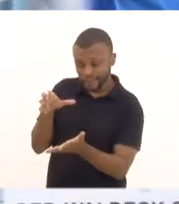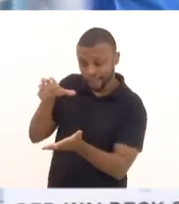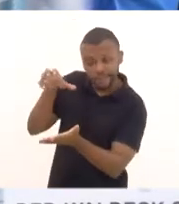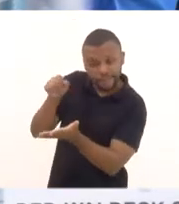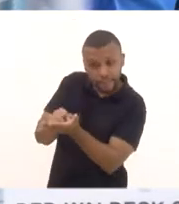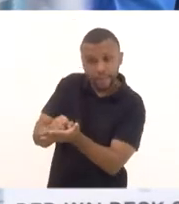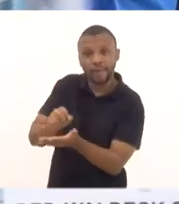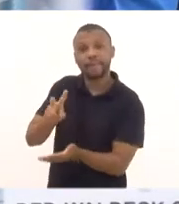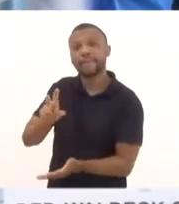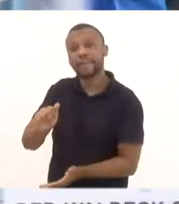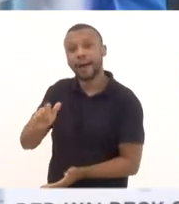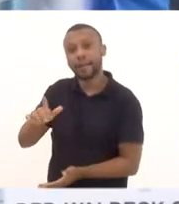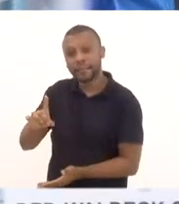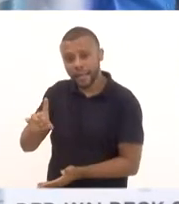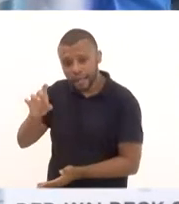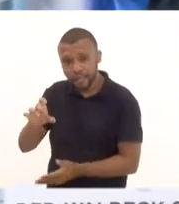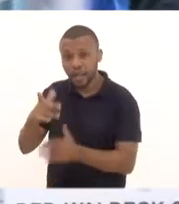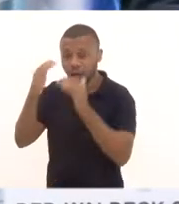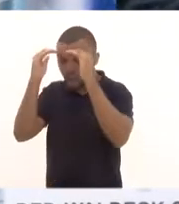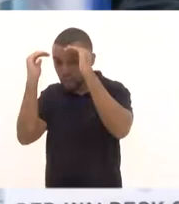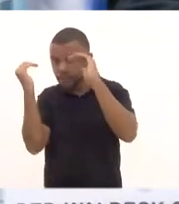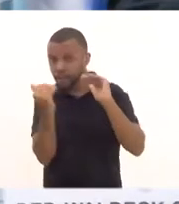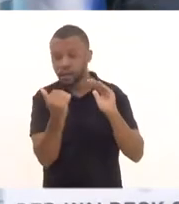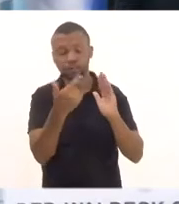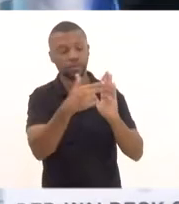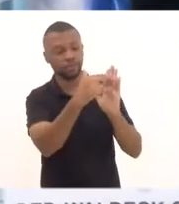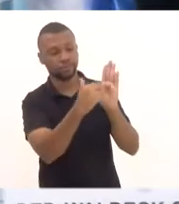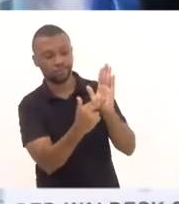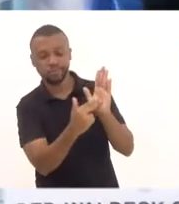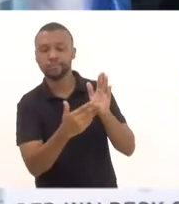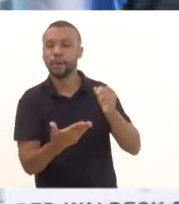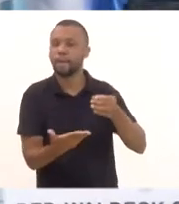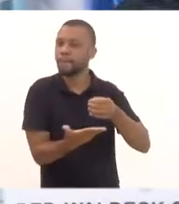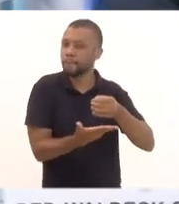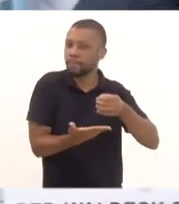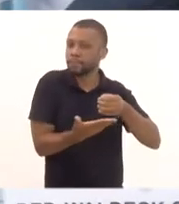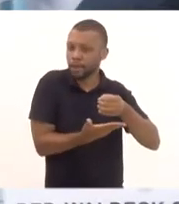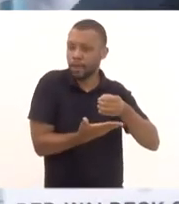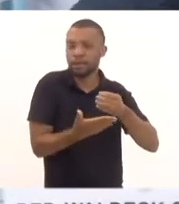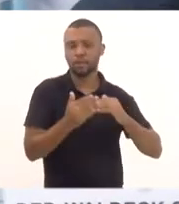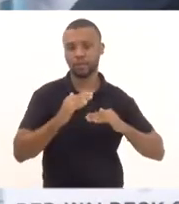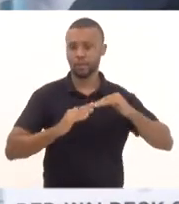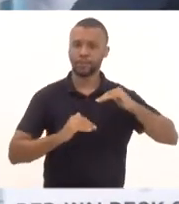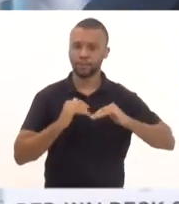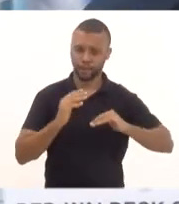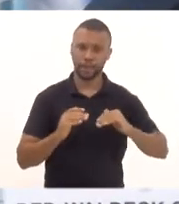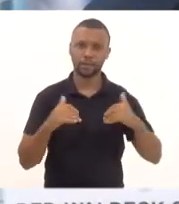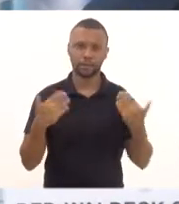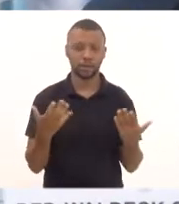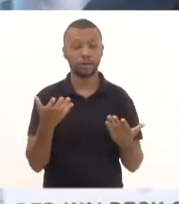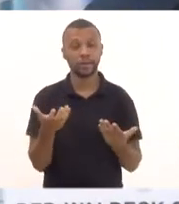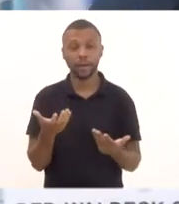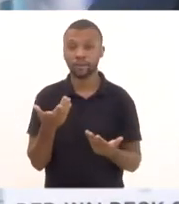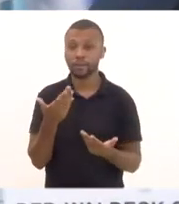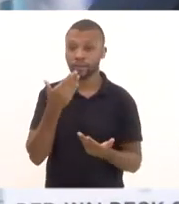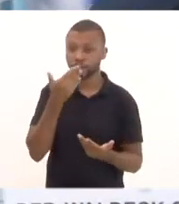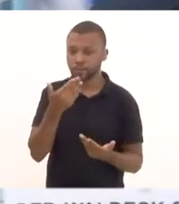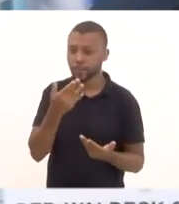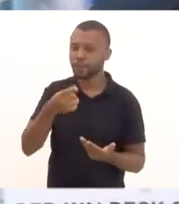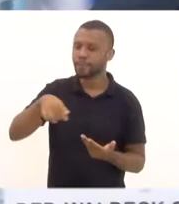respeitando todos os as diretrizes regimentais e condicionais então eu vou abrir aqui para que os deputados